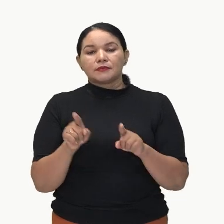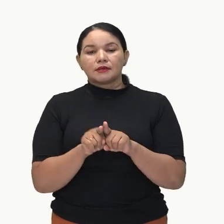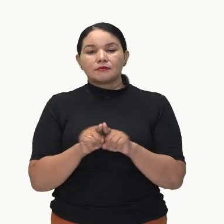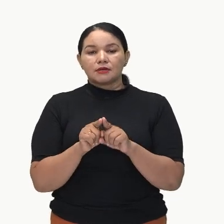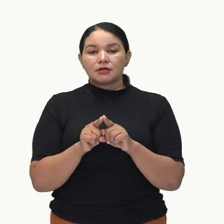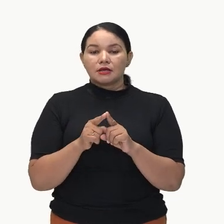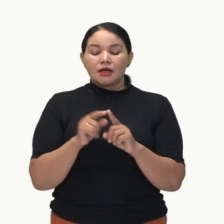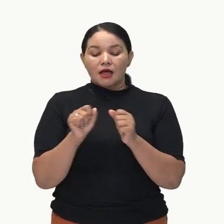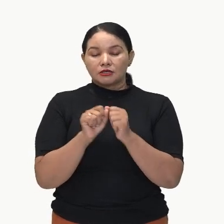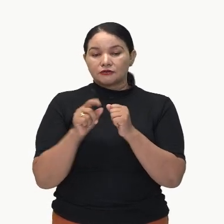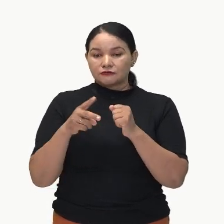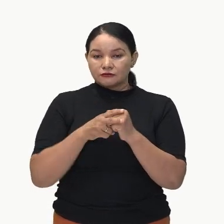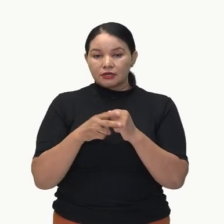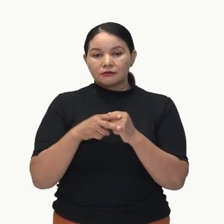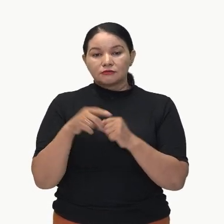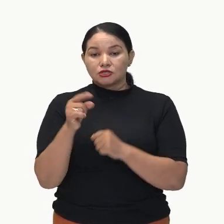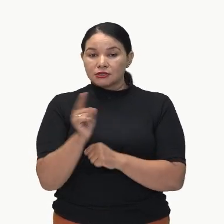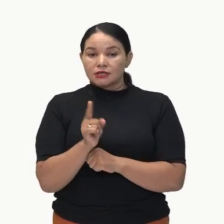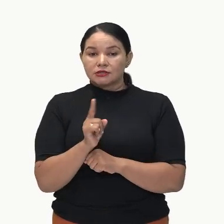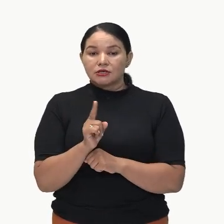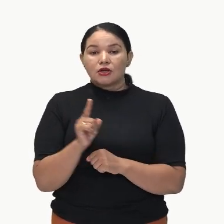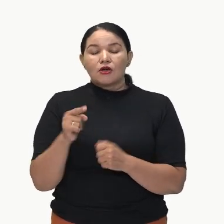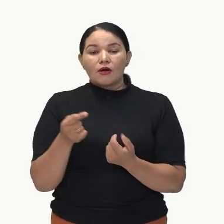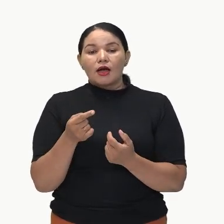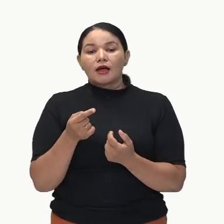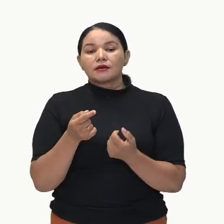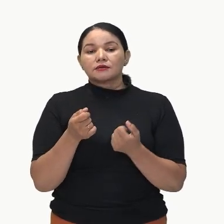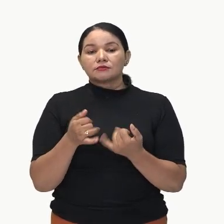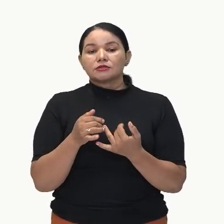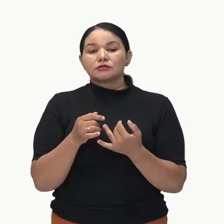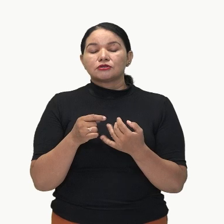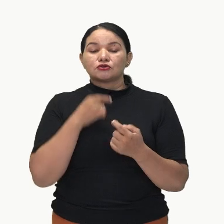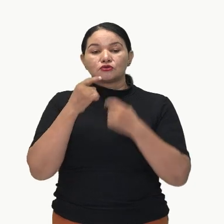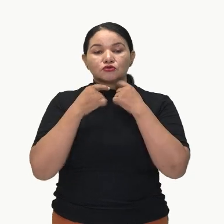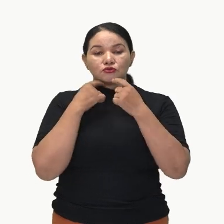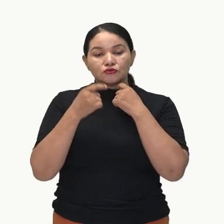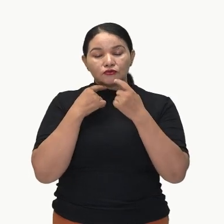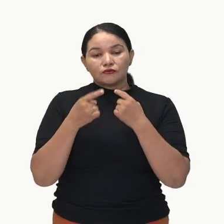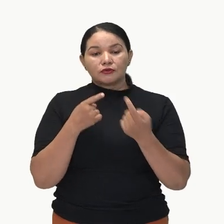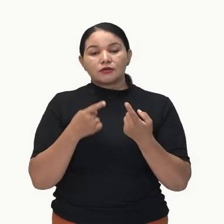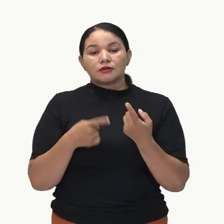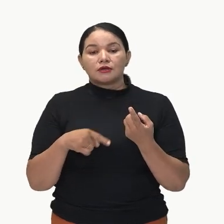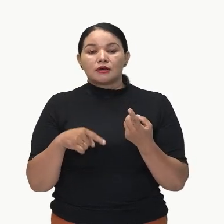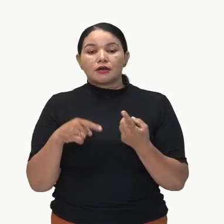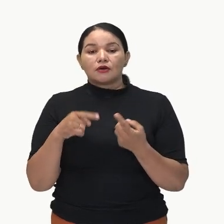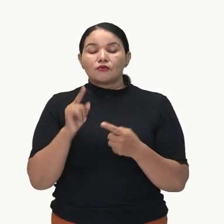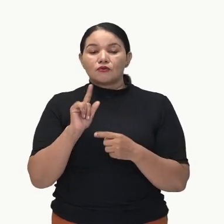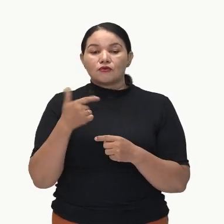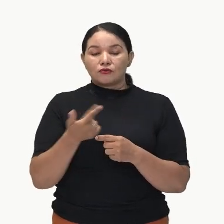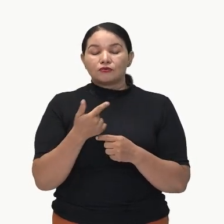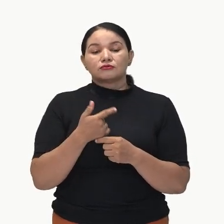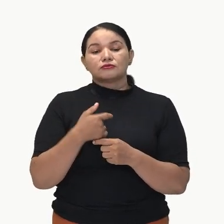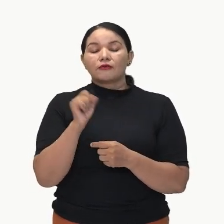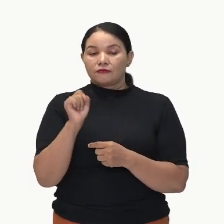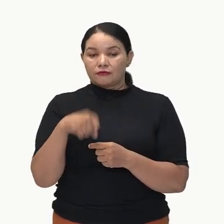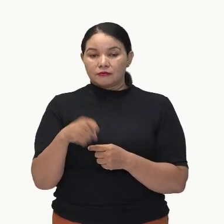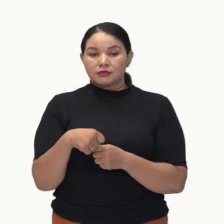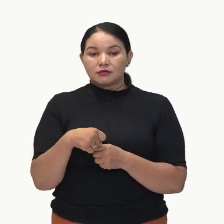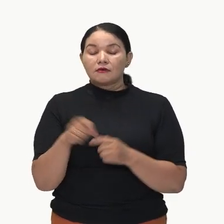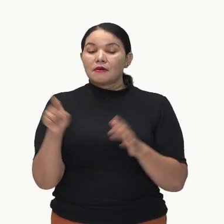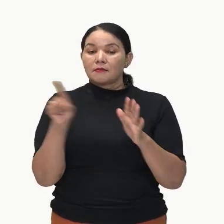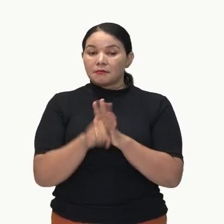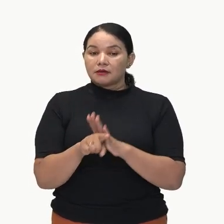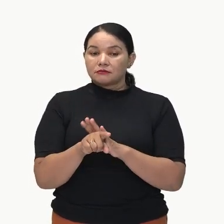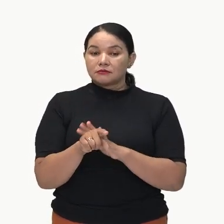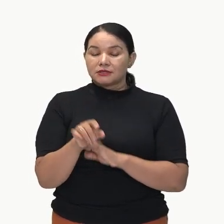de negação, que significa negação, dúvida, que significa dúvida, e de afirmação, a gente pergunta, é